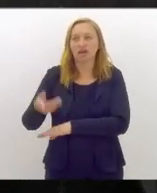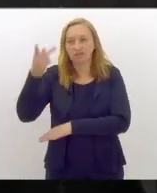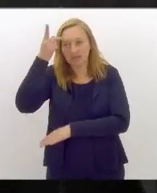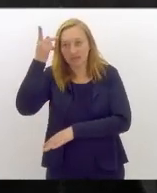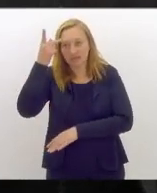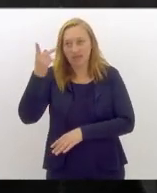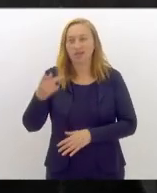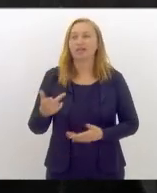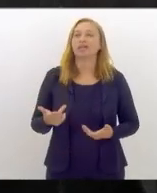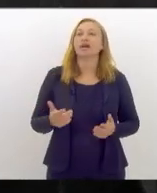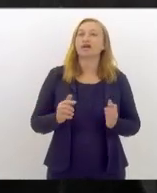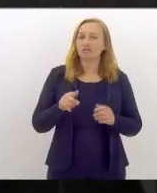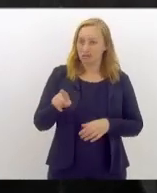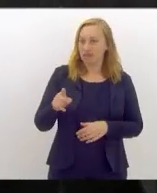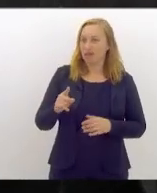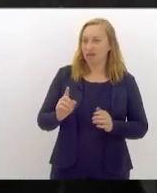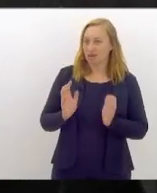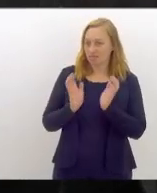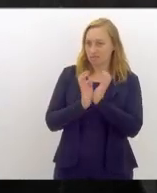Paulo